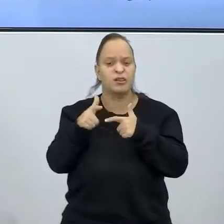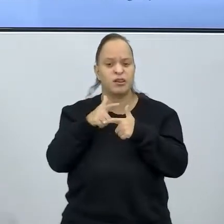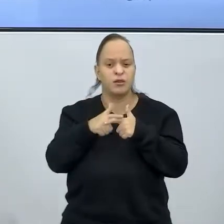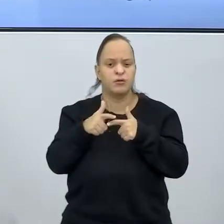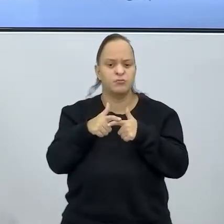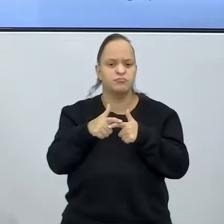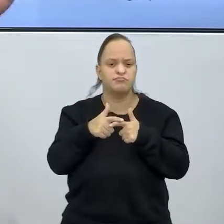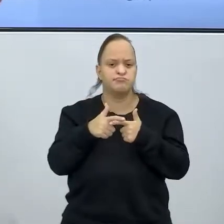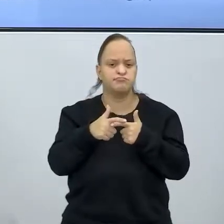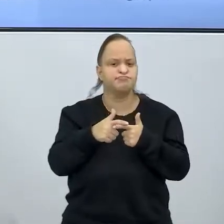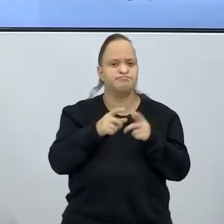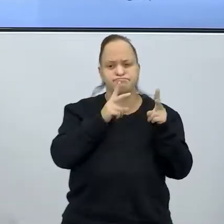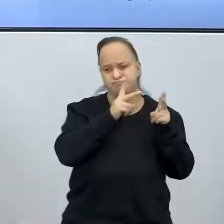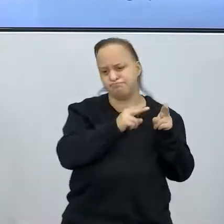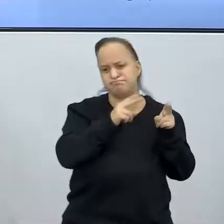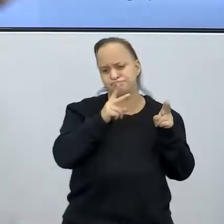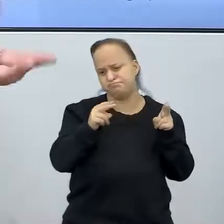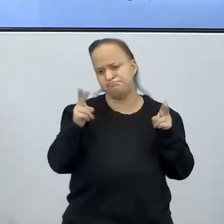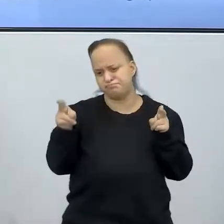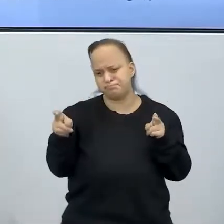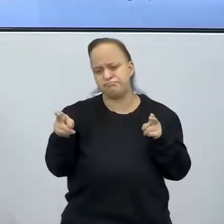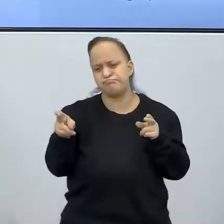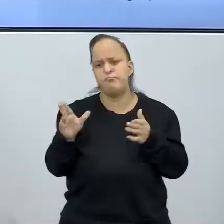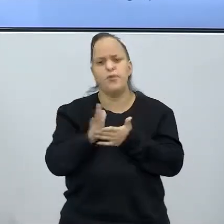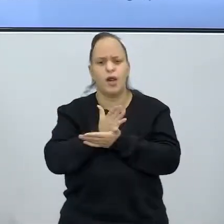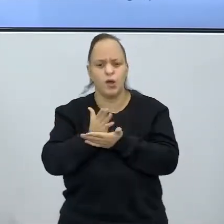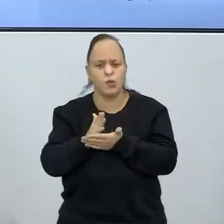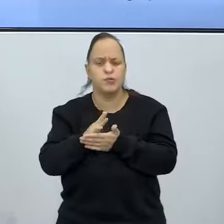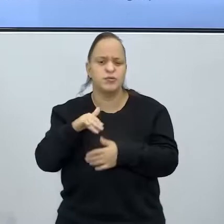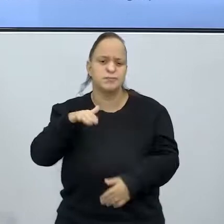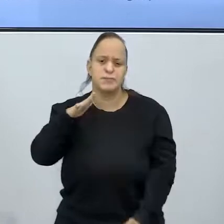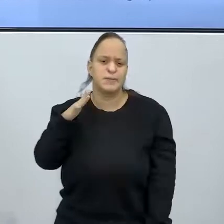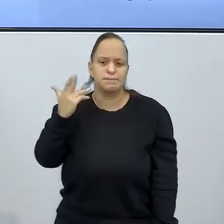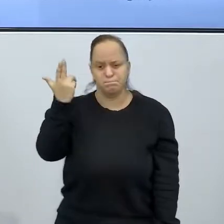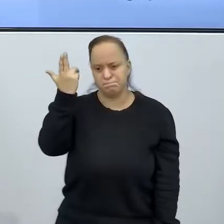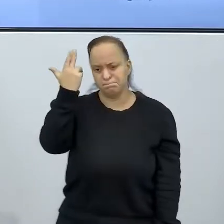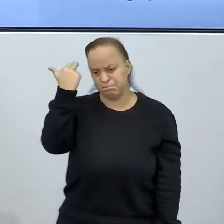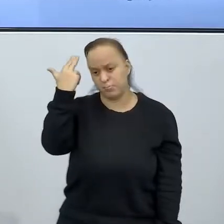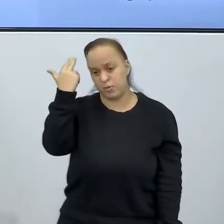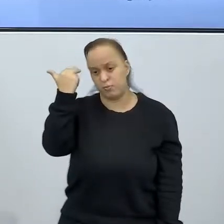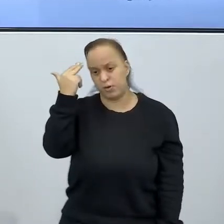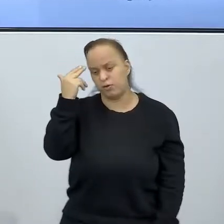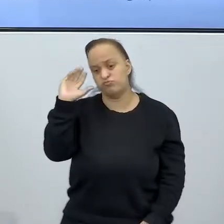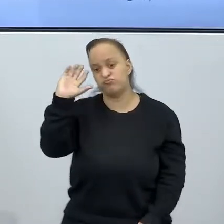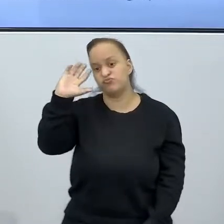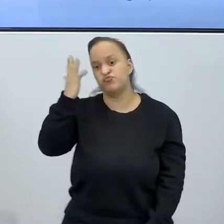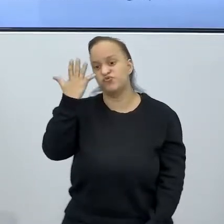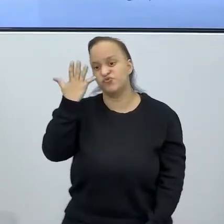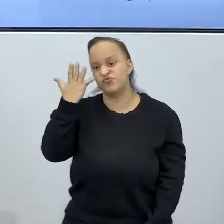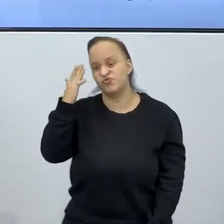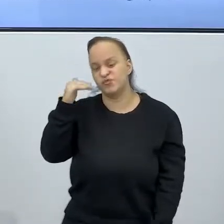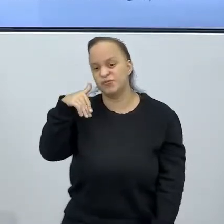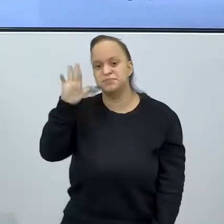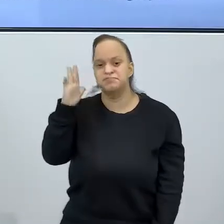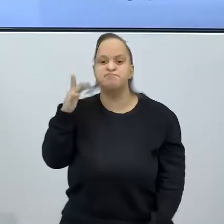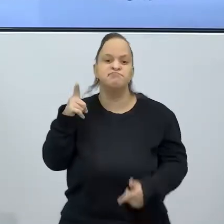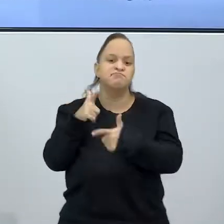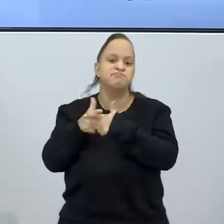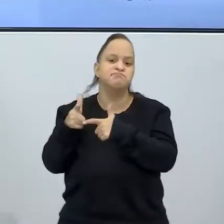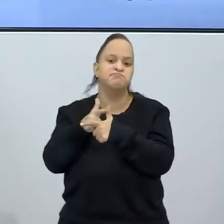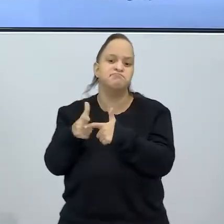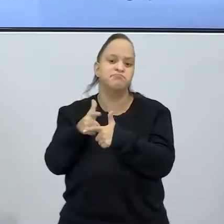alguns mais comuns, vamos dizer assim. A gente tá falando de problemas que não são só